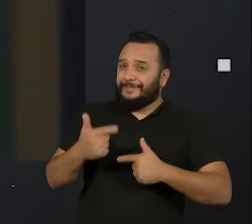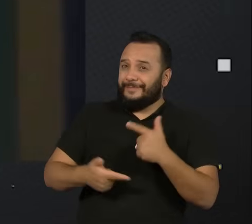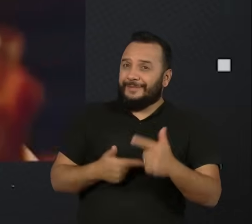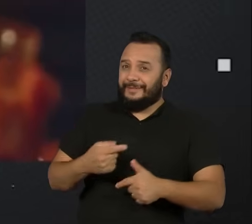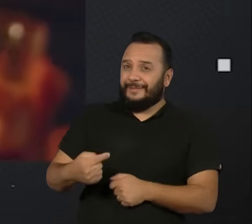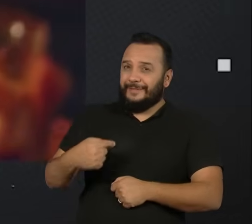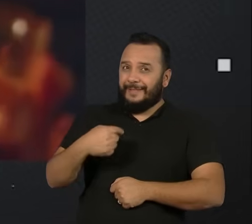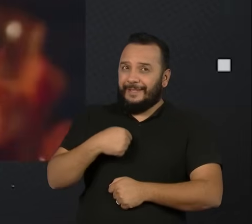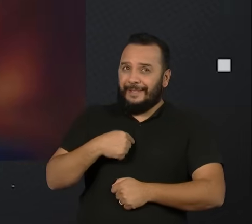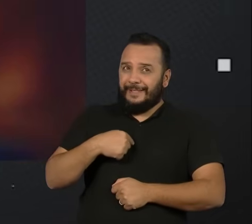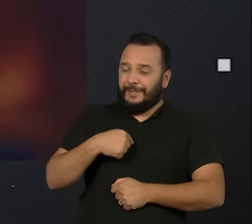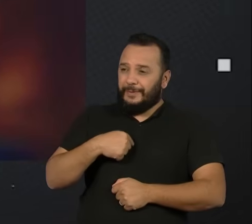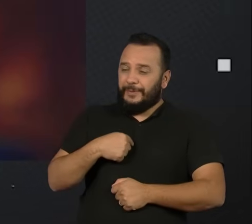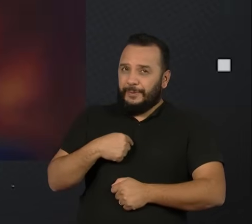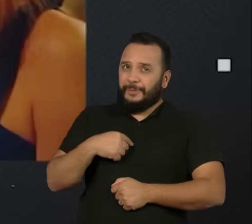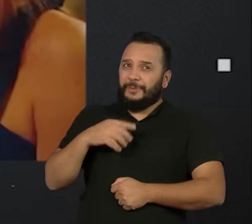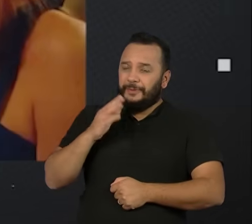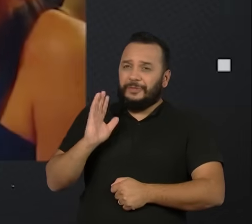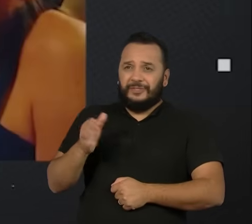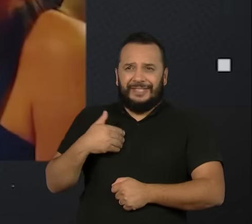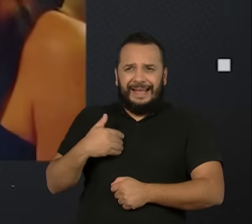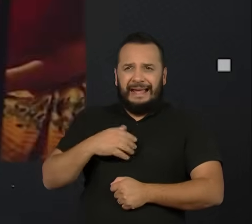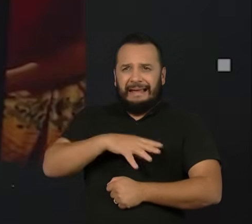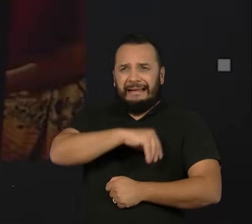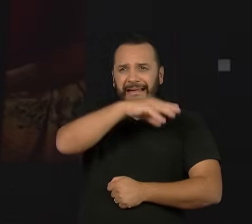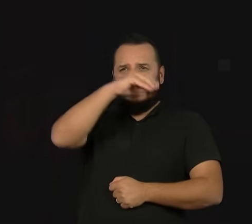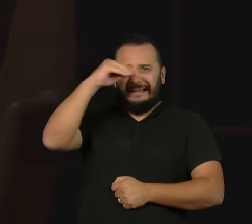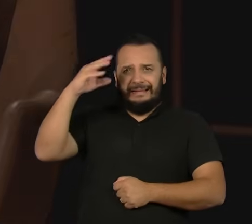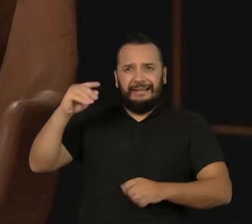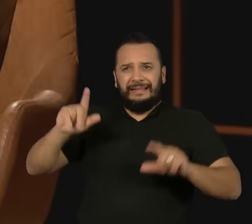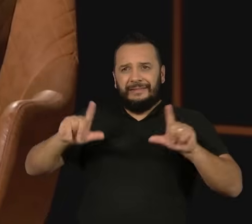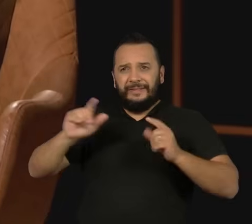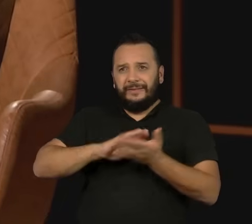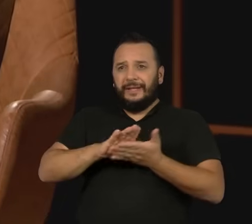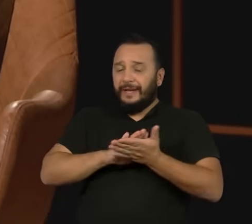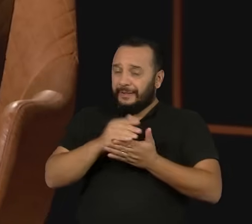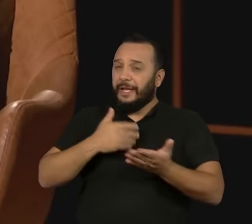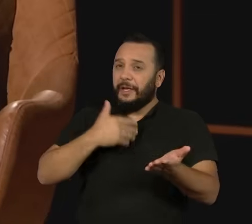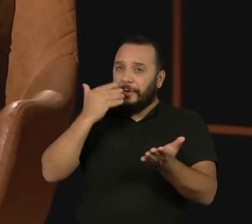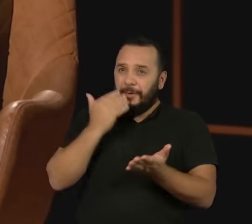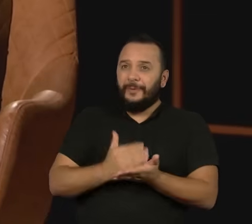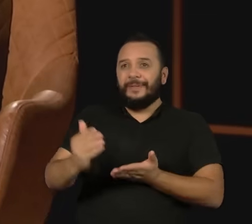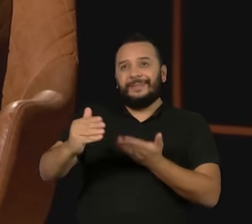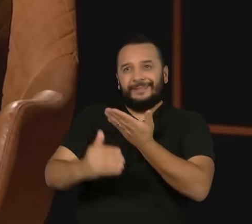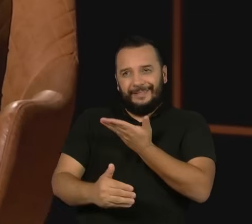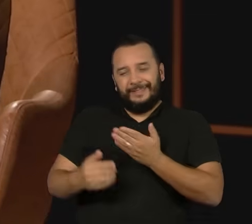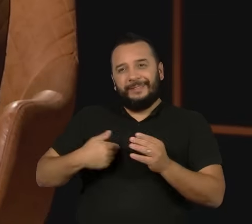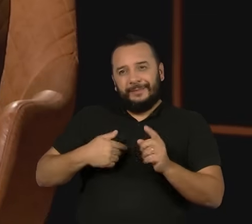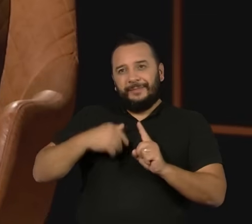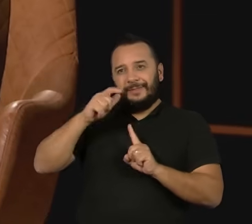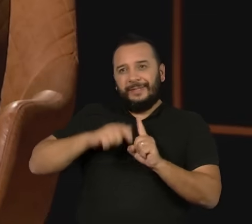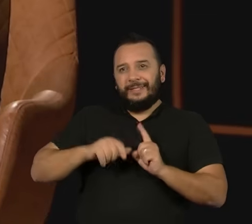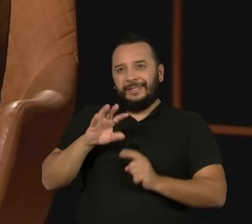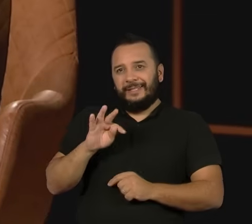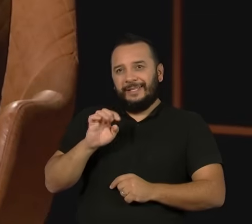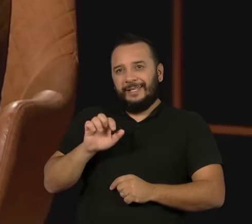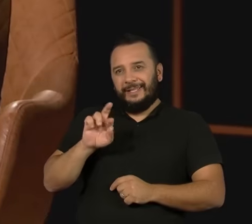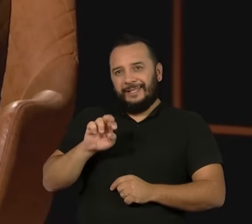fiz depois de muito tempo sem fazer TV, em que eu estava muito no